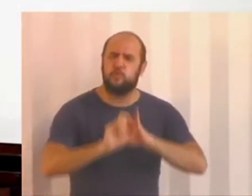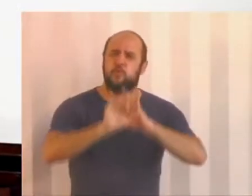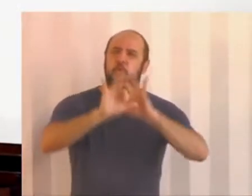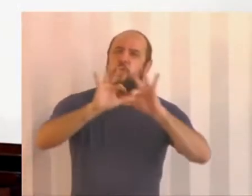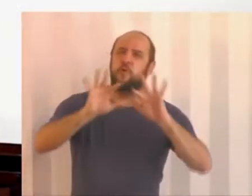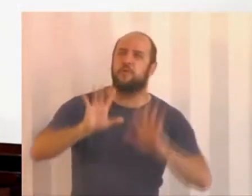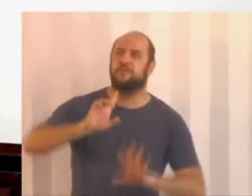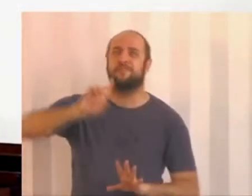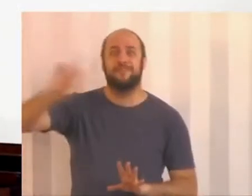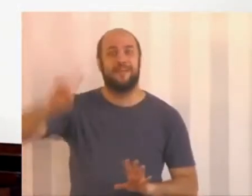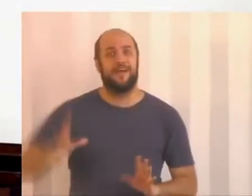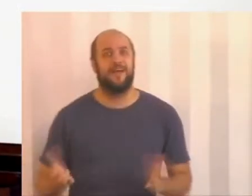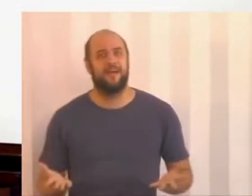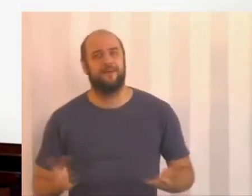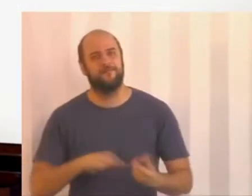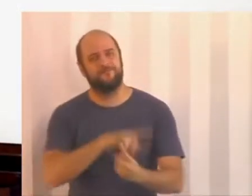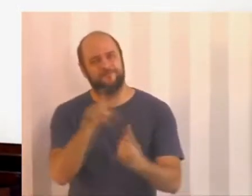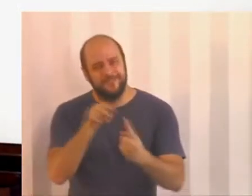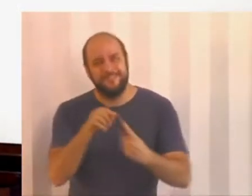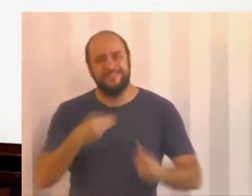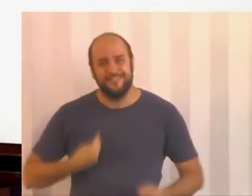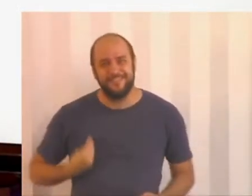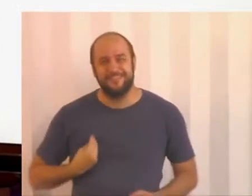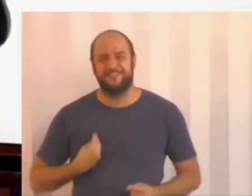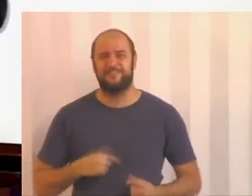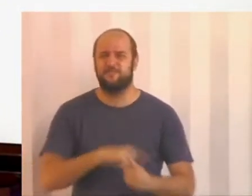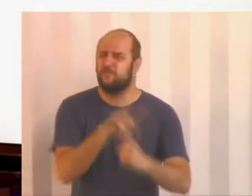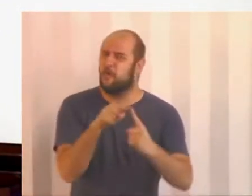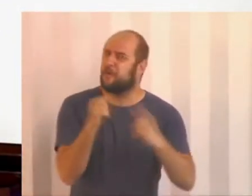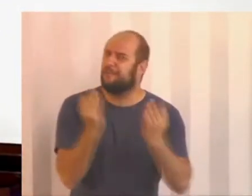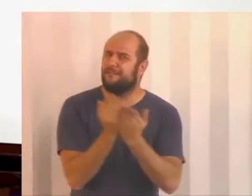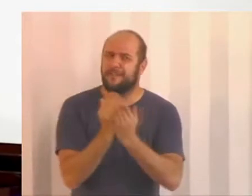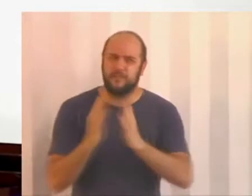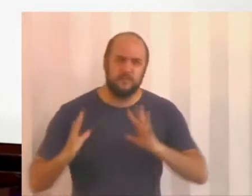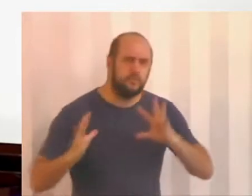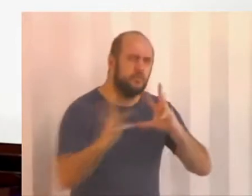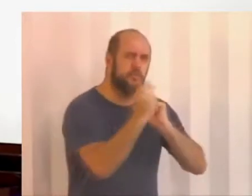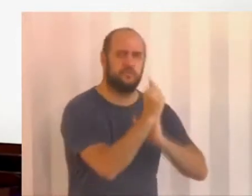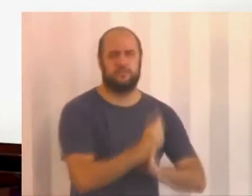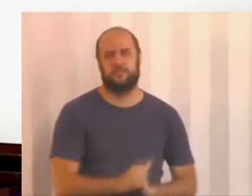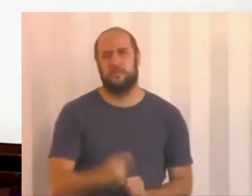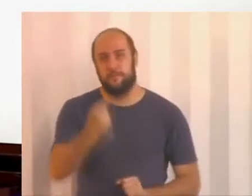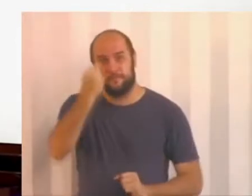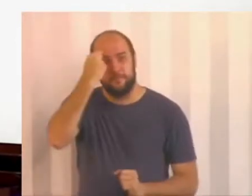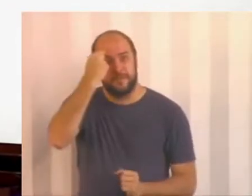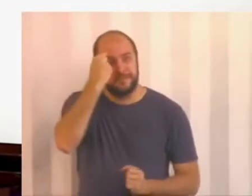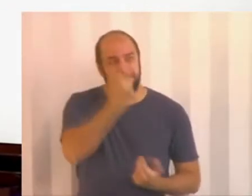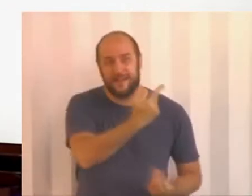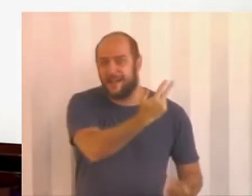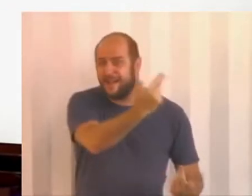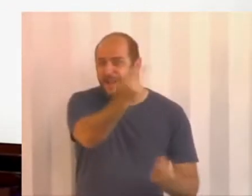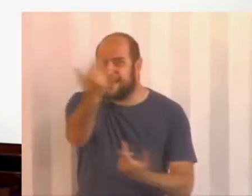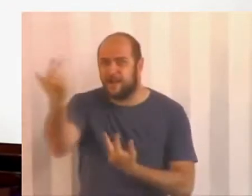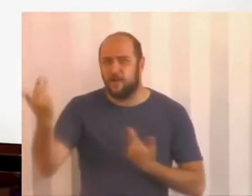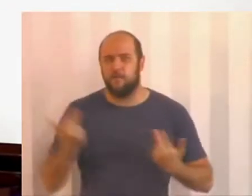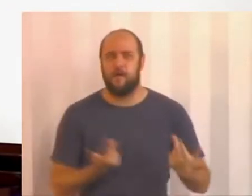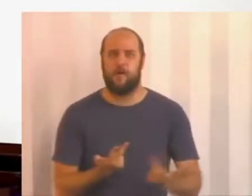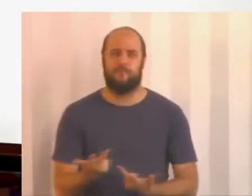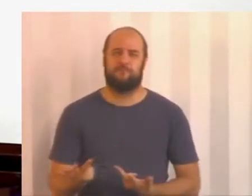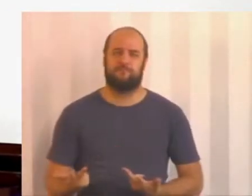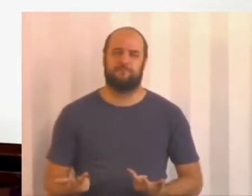Esse é o propósito da vida, esse é o propósito do crente. Então, pensar a mesma coisa é essa